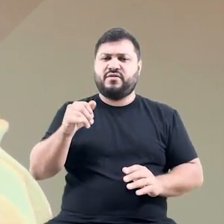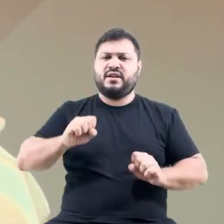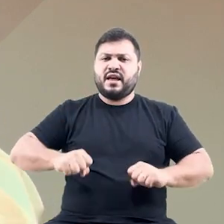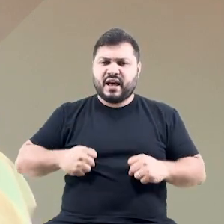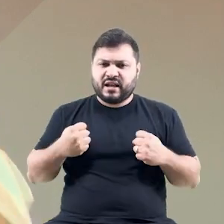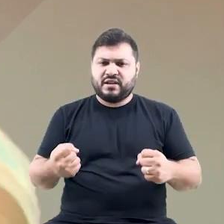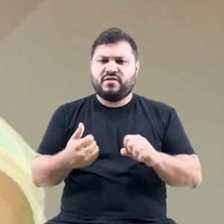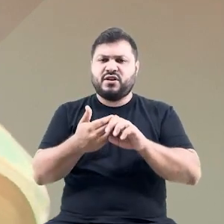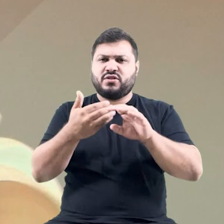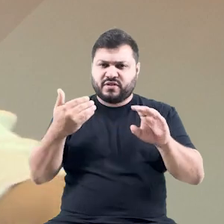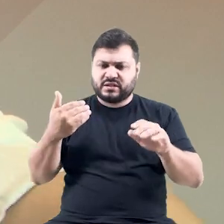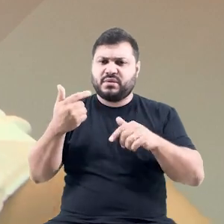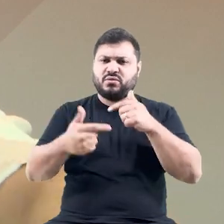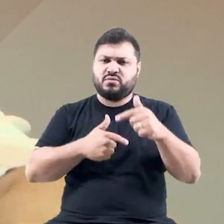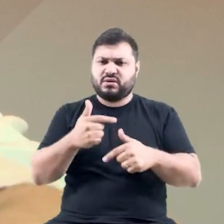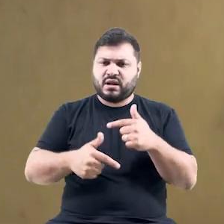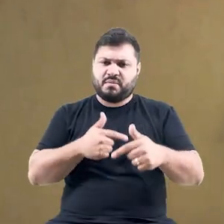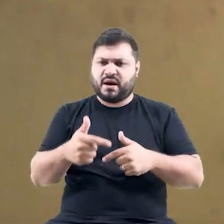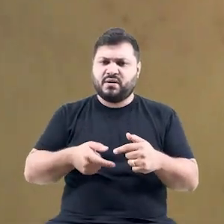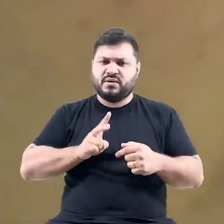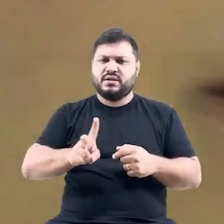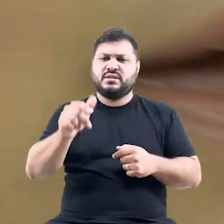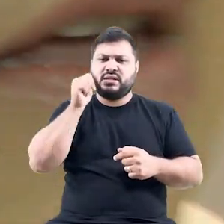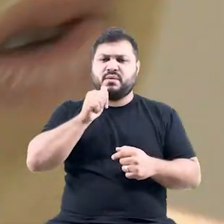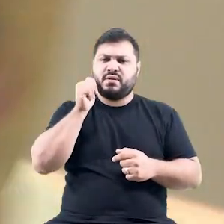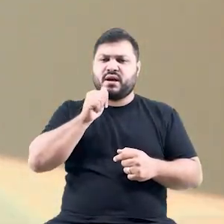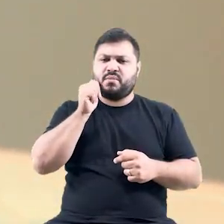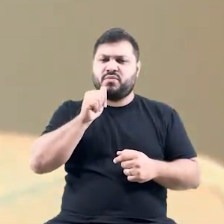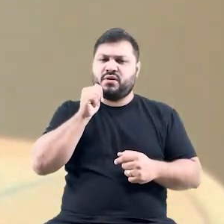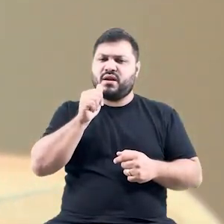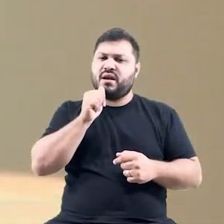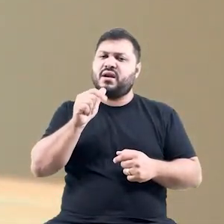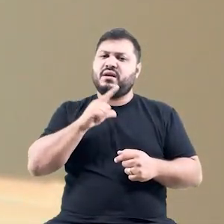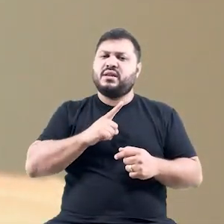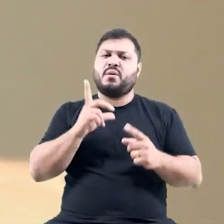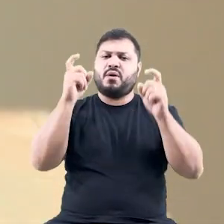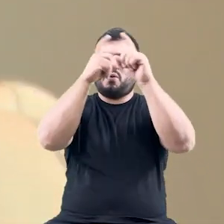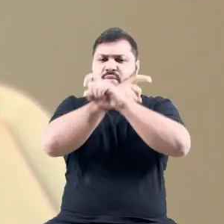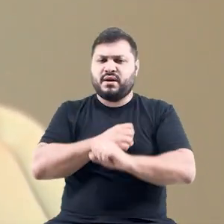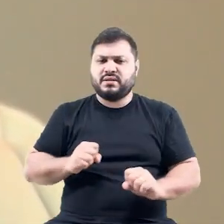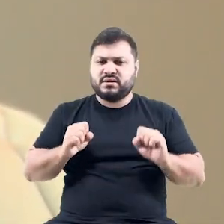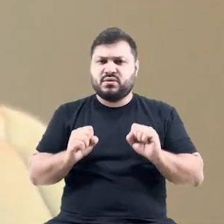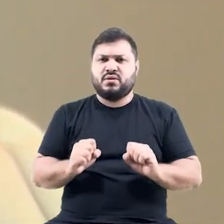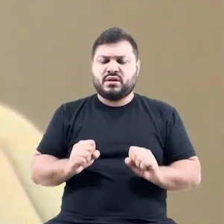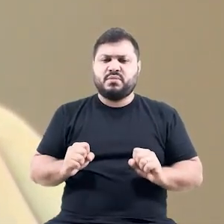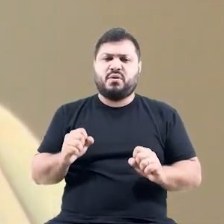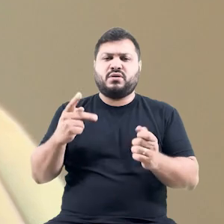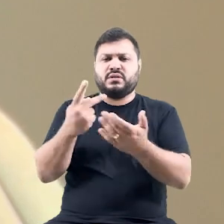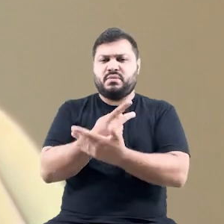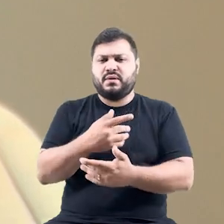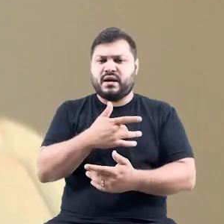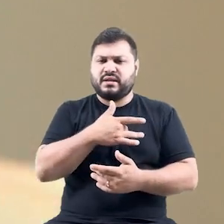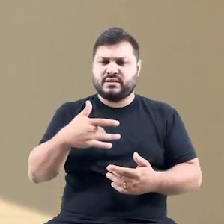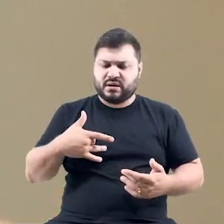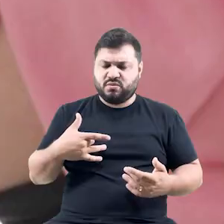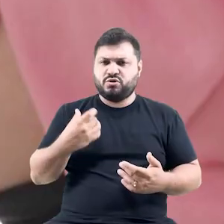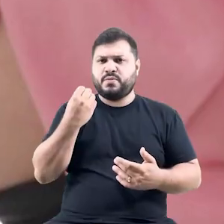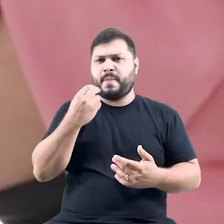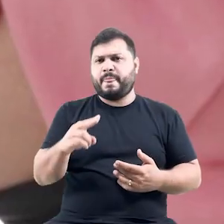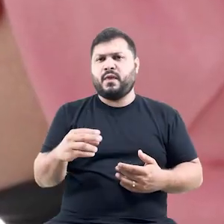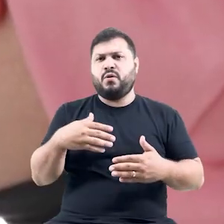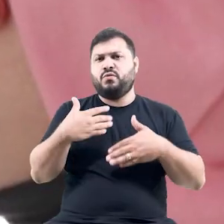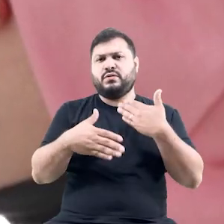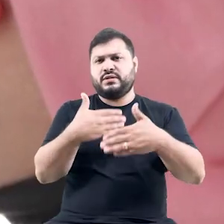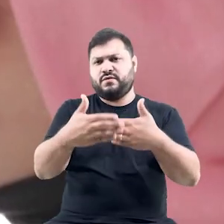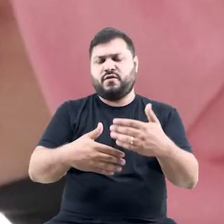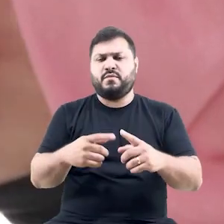Fernandes defende o afastamento do trabalho sempre que a mulher tiver alguma complicação que possa implicar na saúde dela